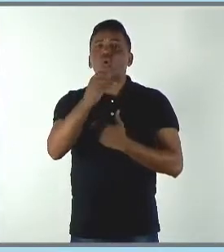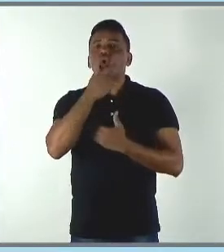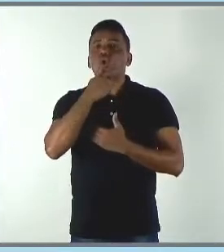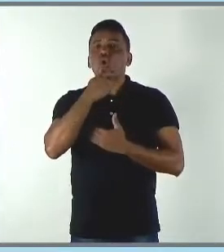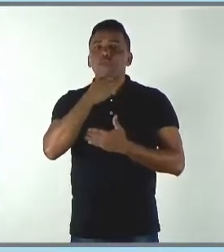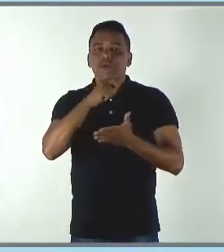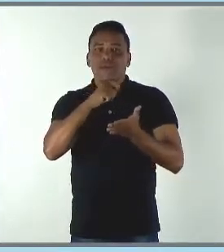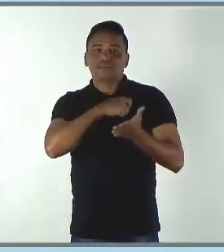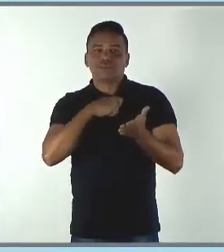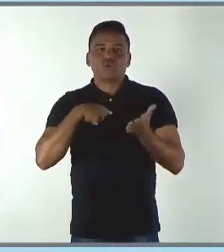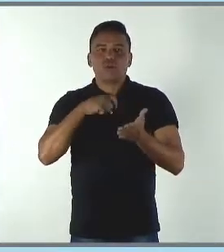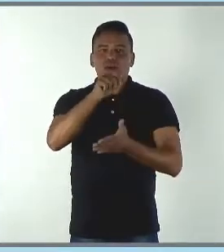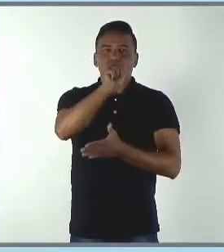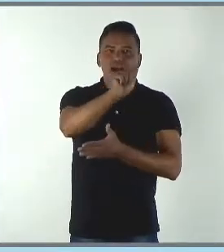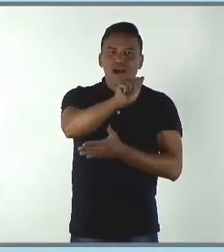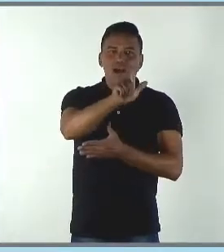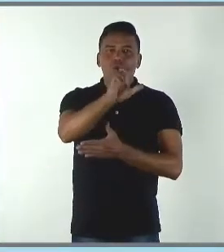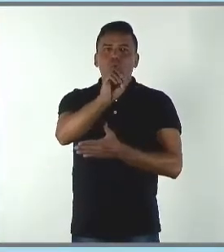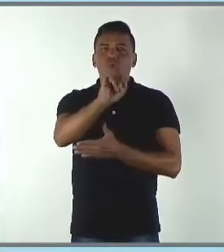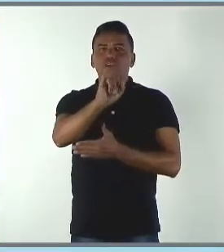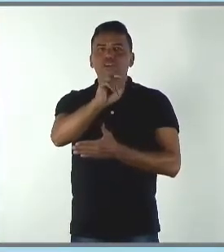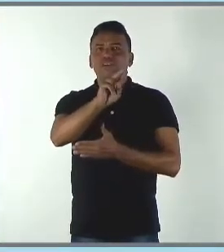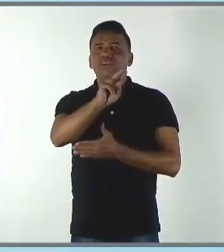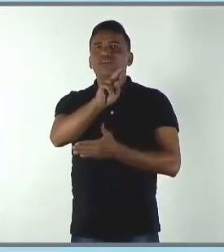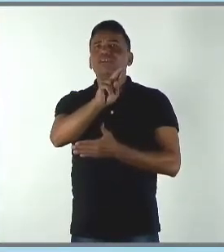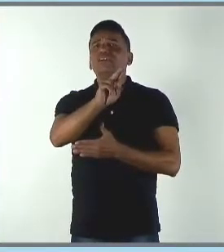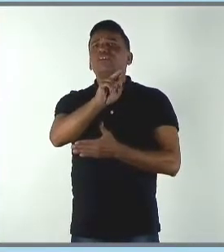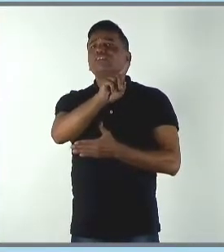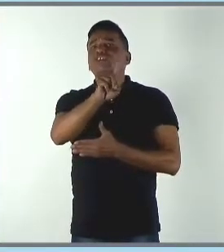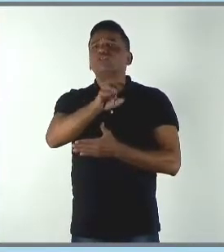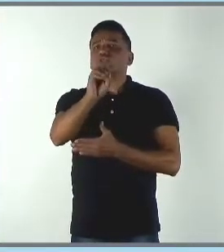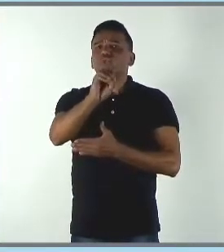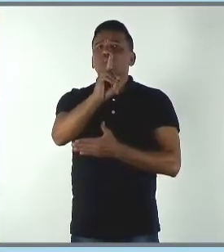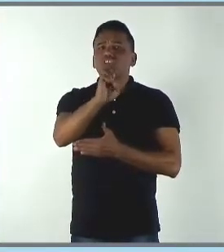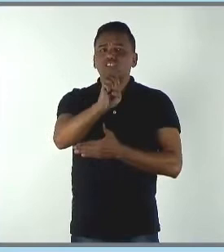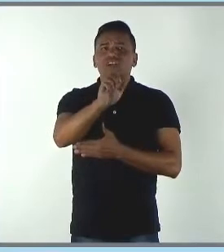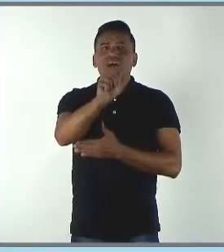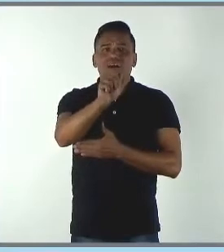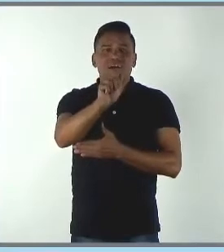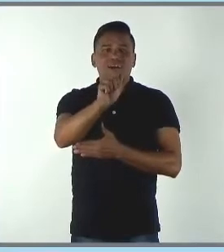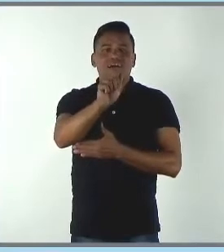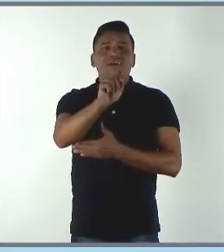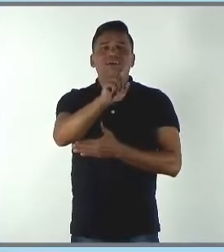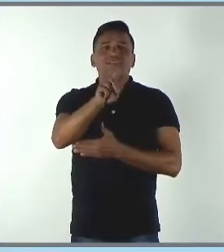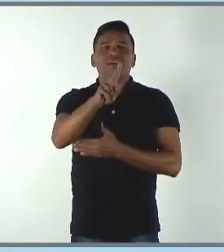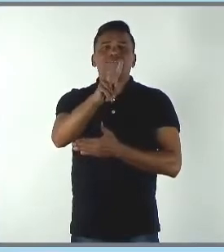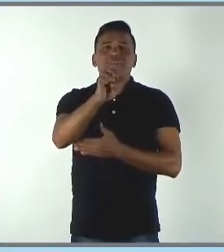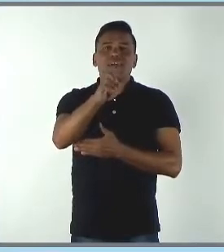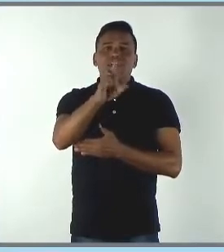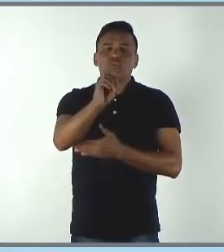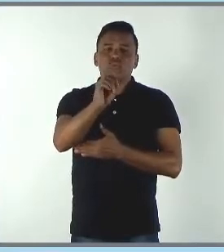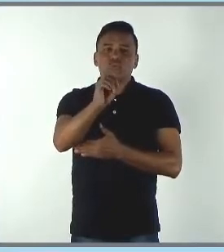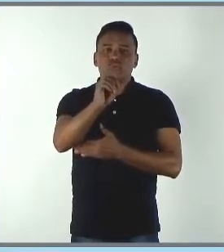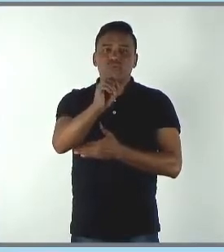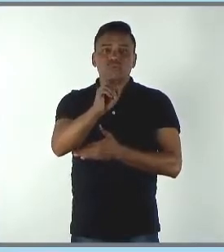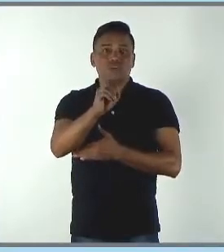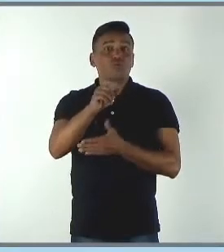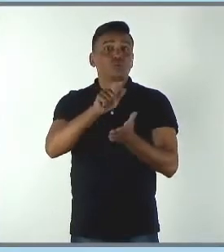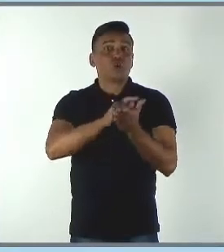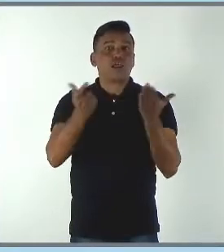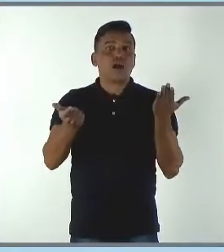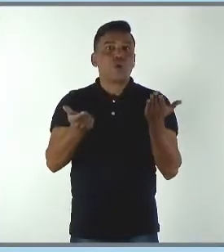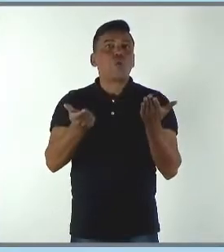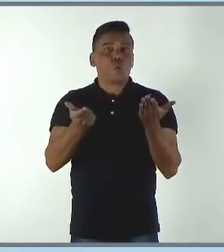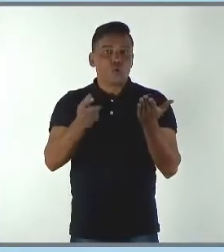literatura nacional do período do realismo-naturalismo. Ele vai publicar um jornal chamado O Homem de Cor, que, segundo